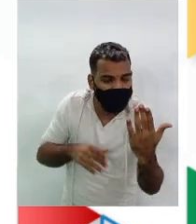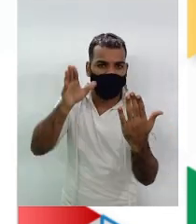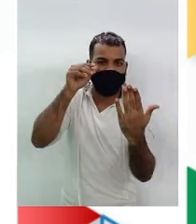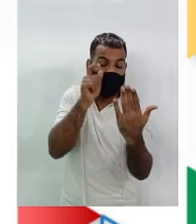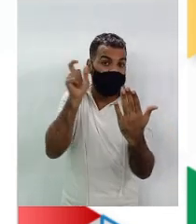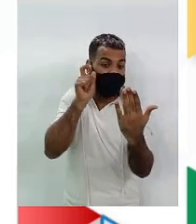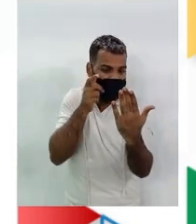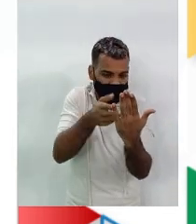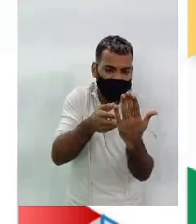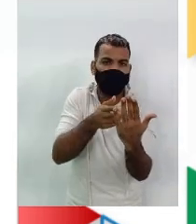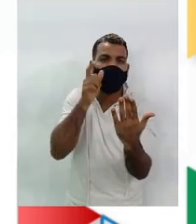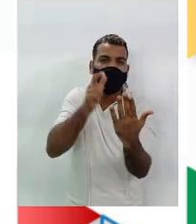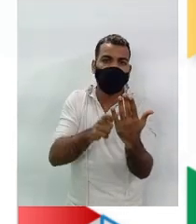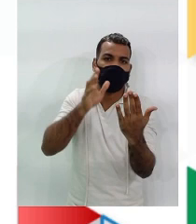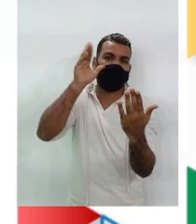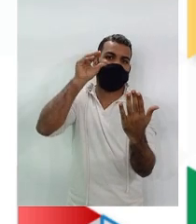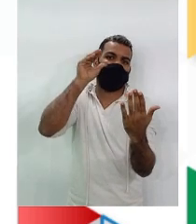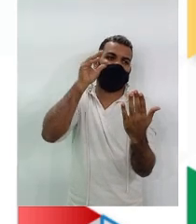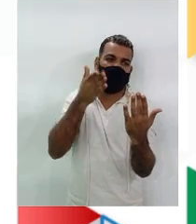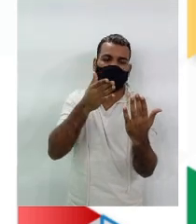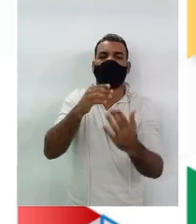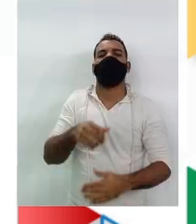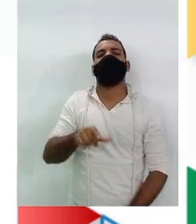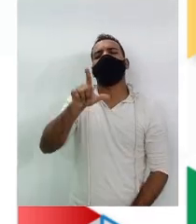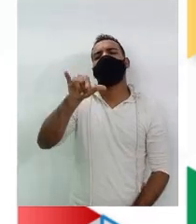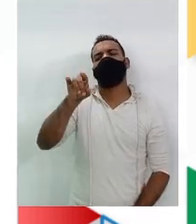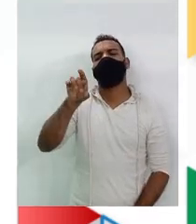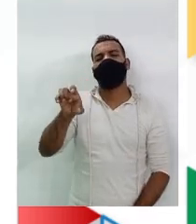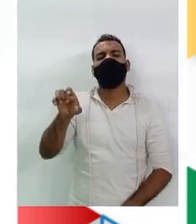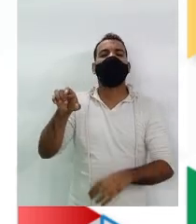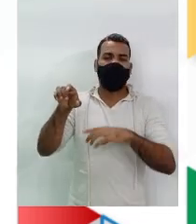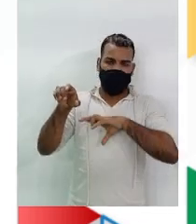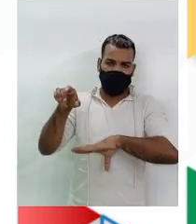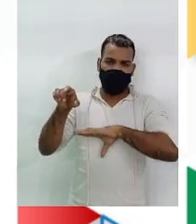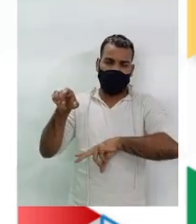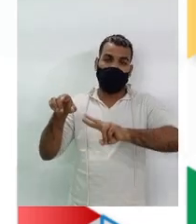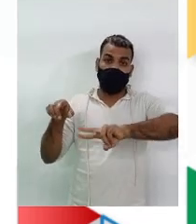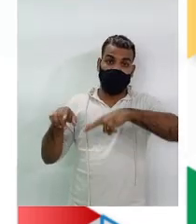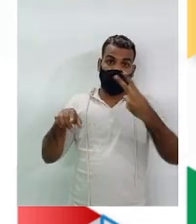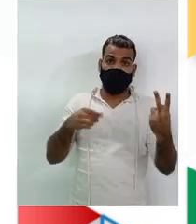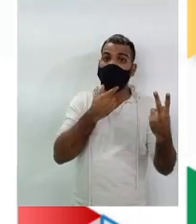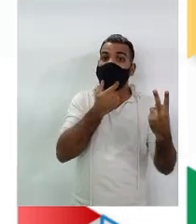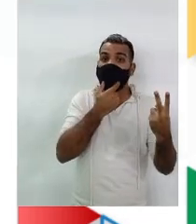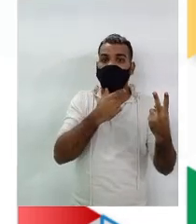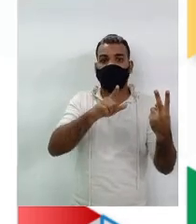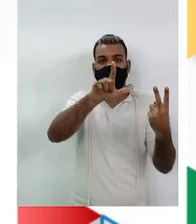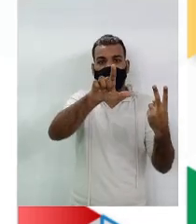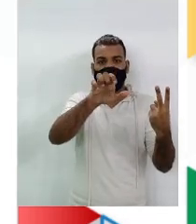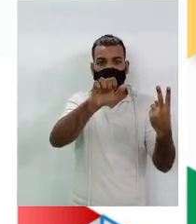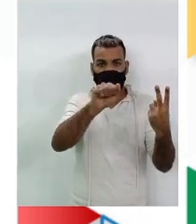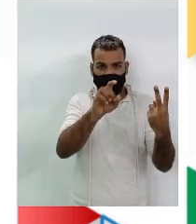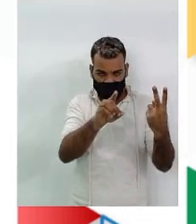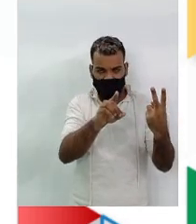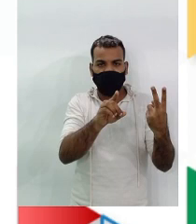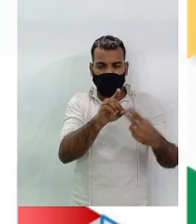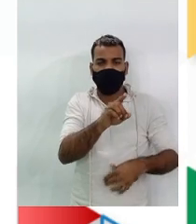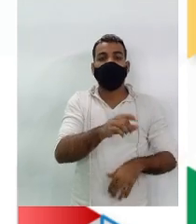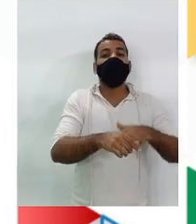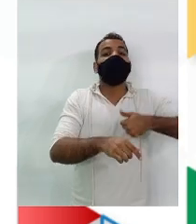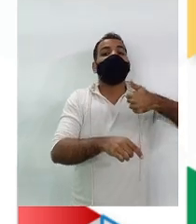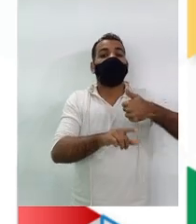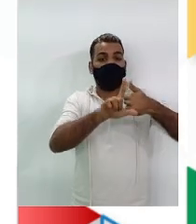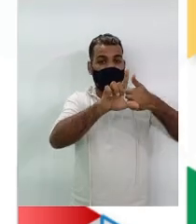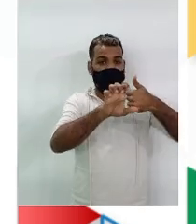em ler. Lide é uma palavra inglesa, que também pode ser escrita em português, L-I-D-E, certo? Em língua